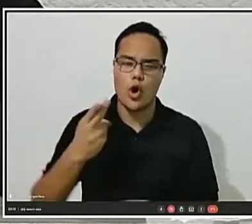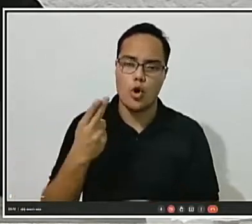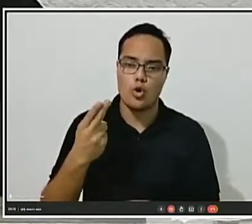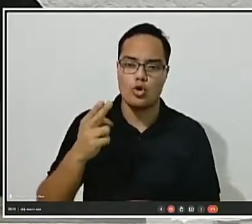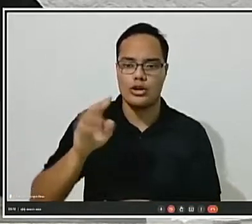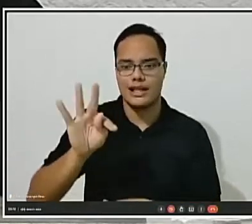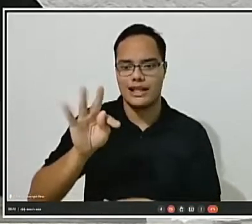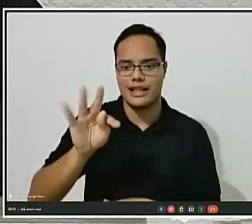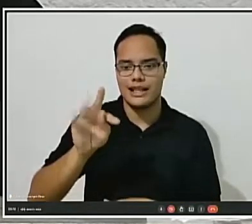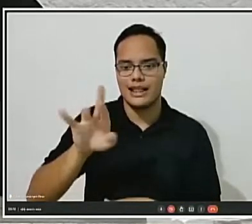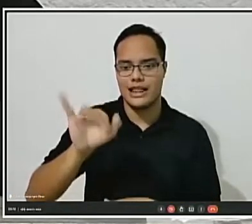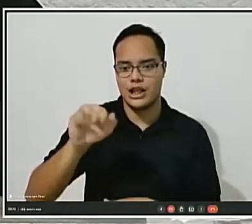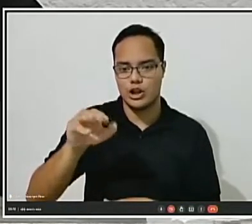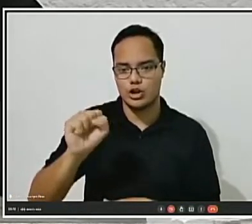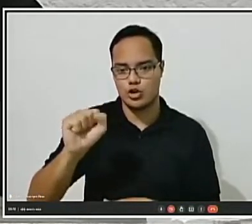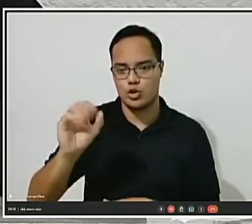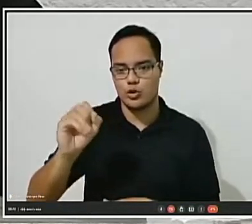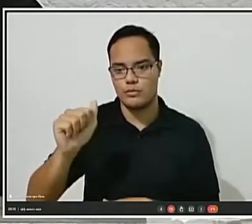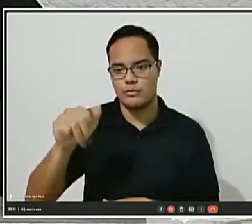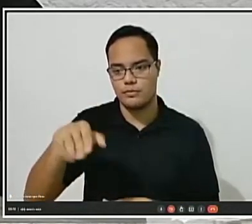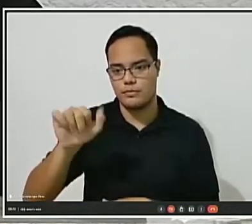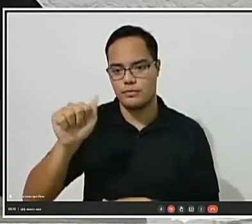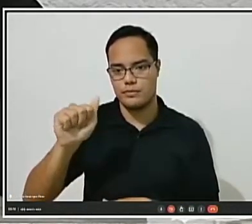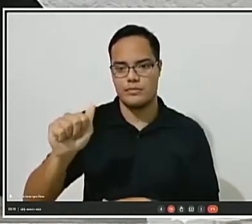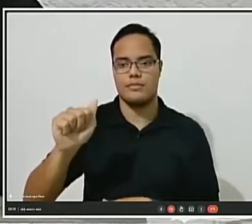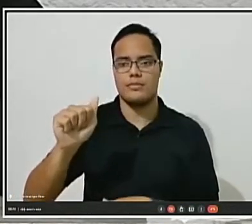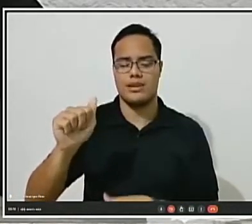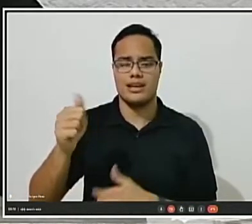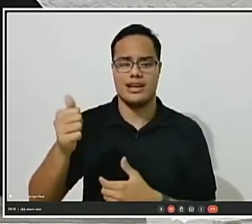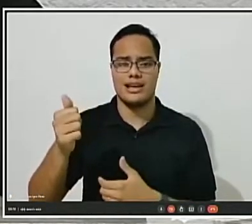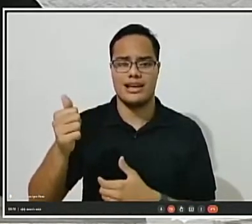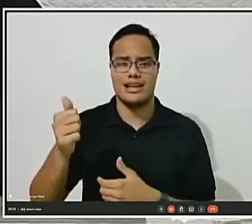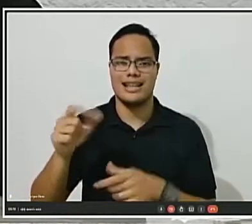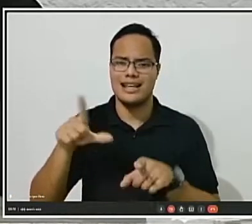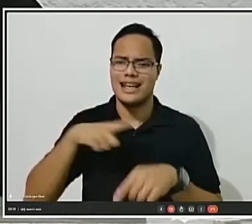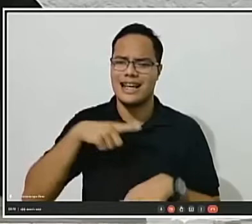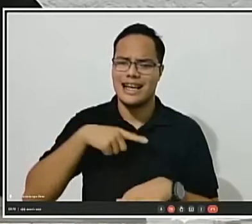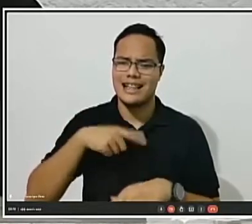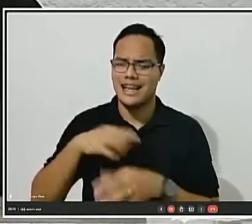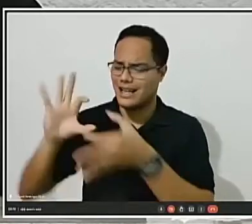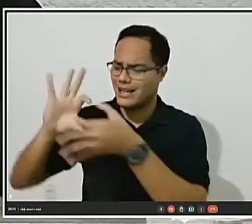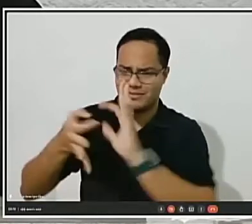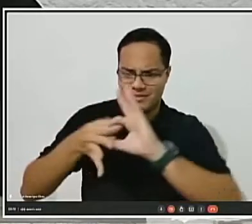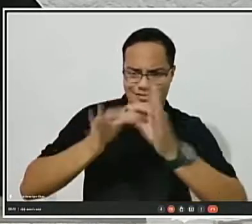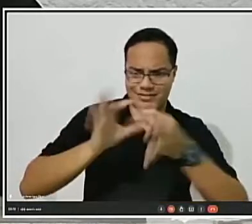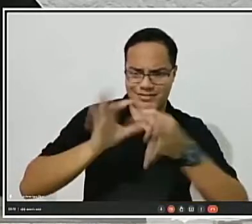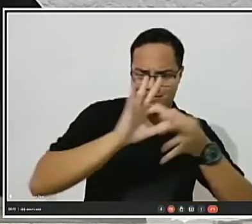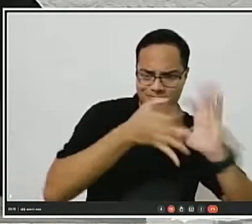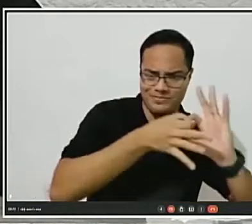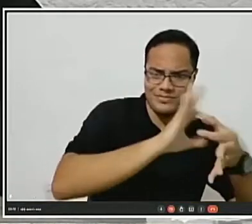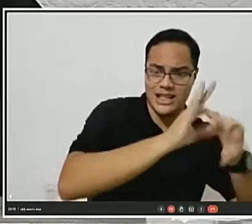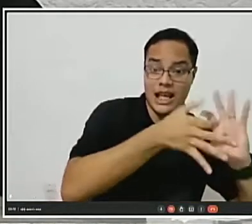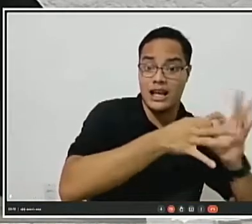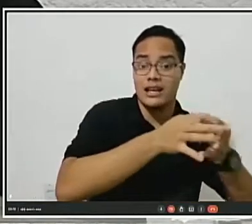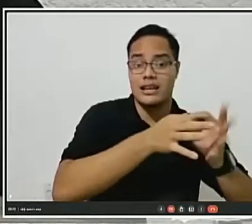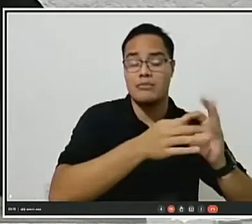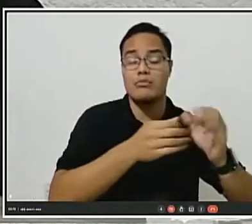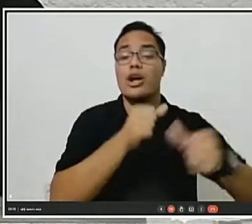21, é uma condição humana geneticamente determinada e é a alteração